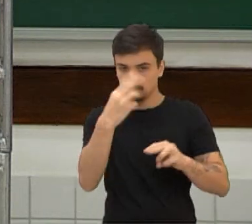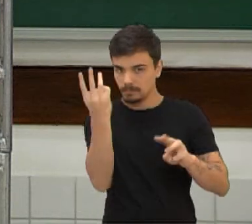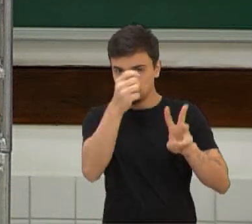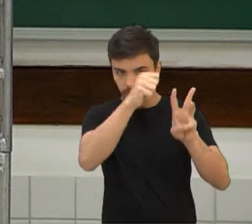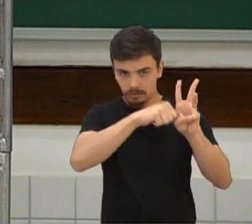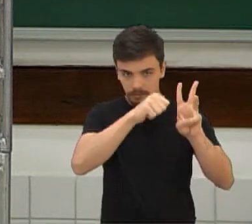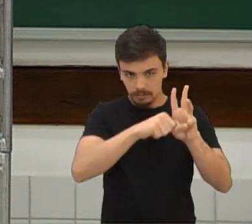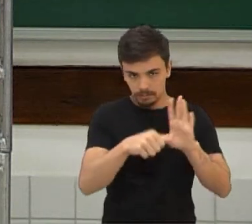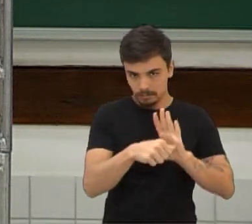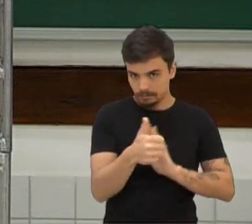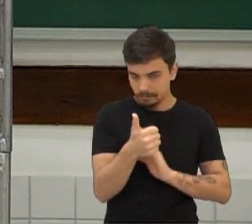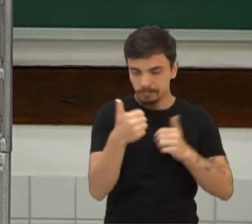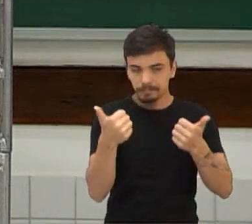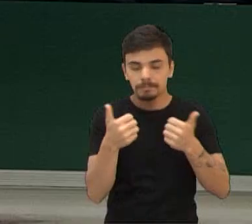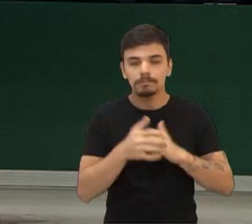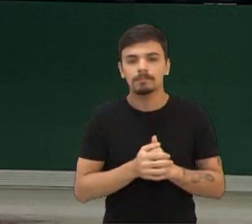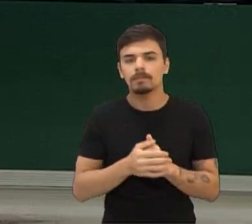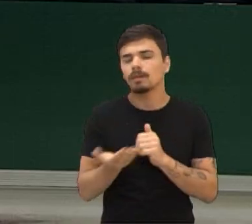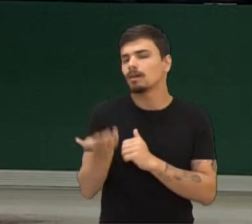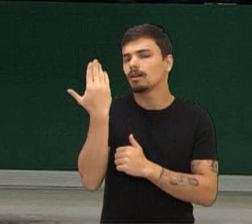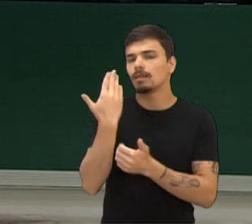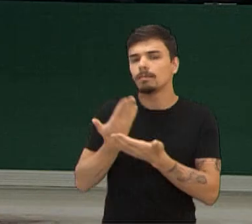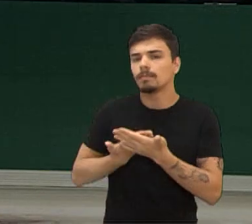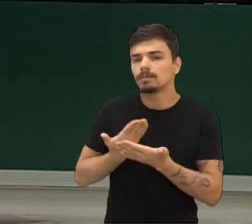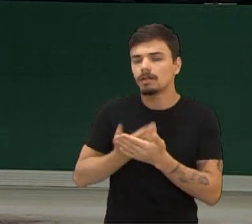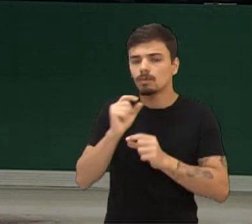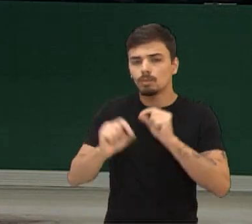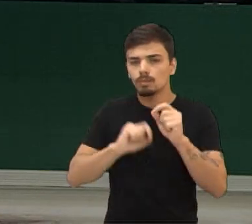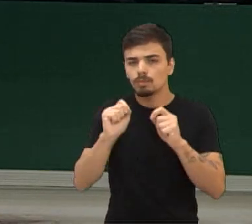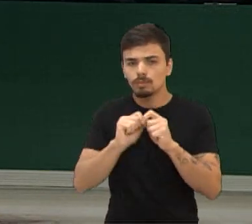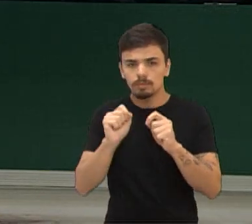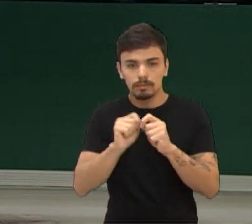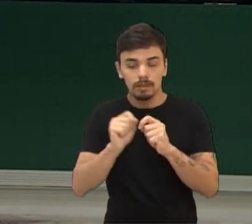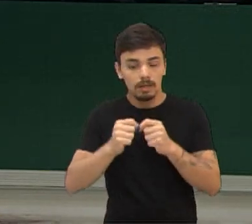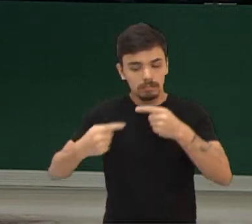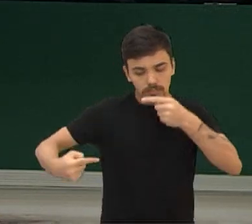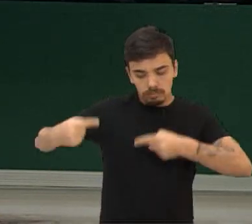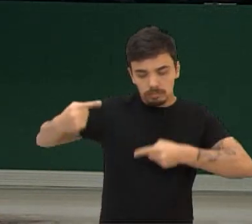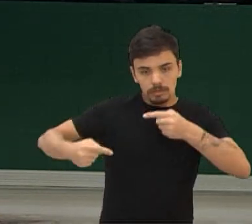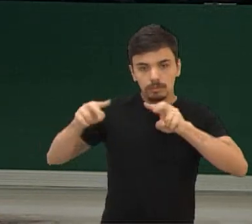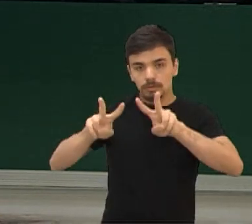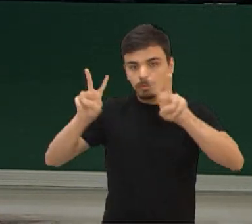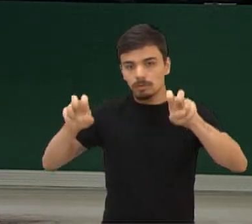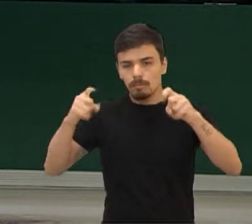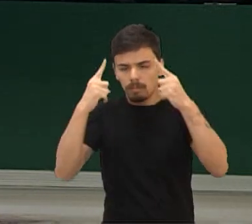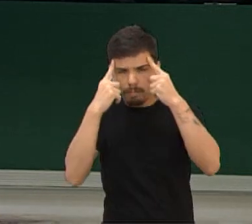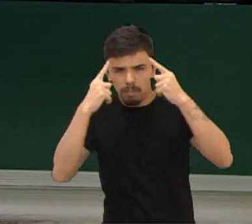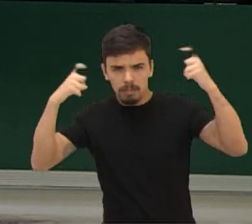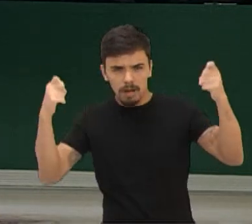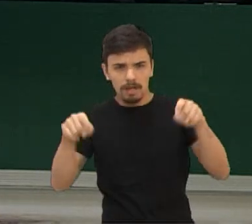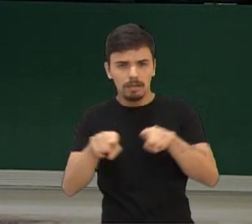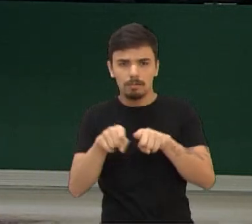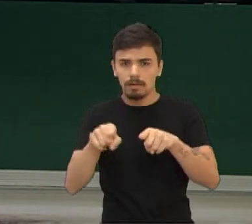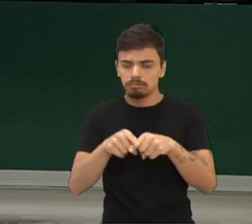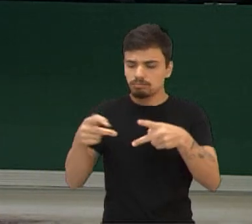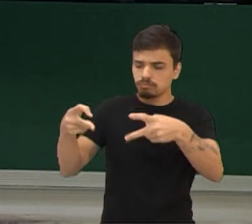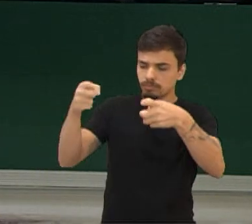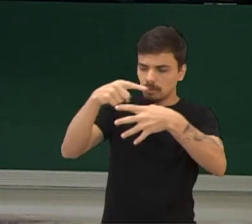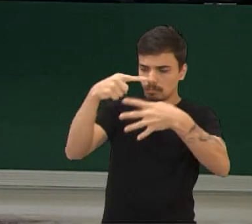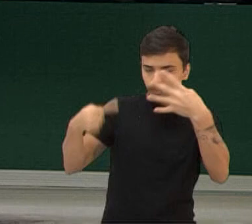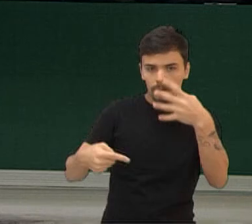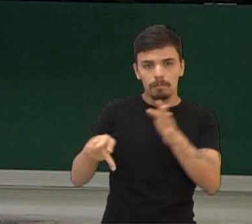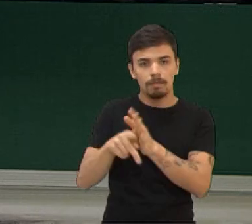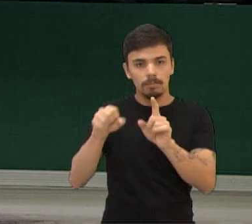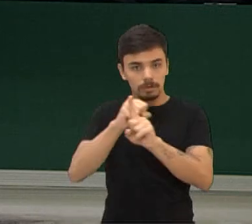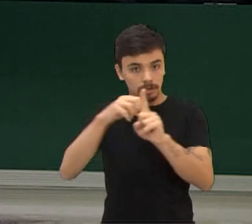Então vejam, na aula anterior o que que nós fizemos? Nós fizemos uma discussão sobre a violência e sobre alguns aspectos da violência na